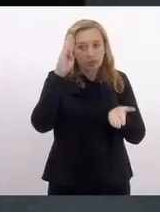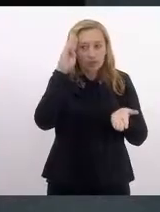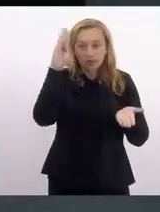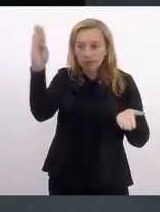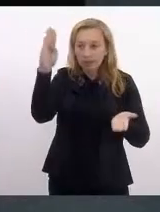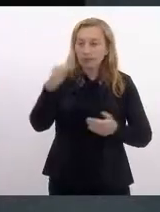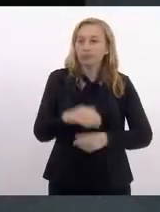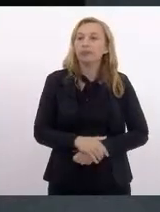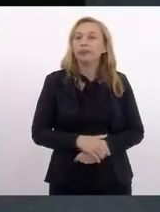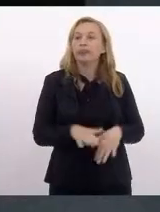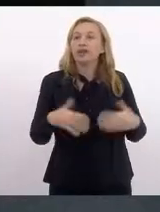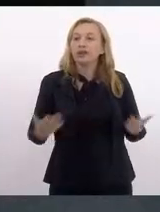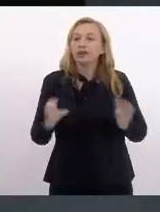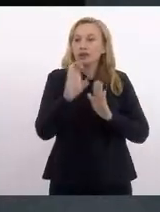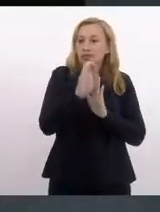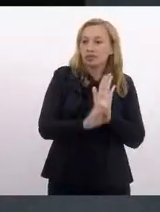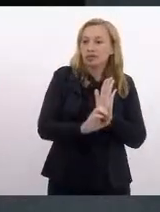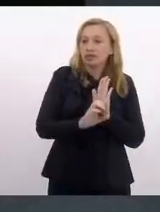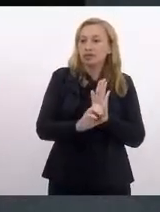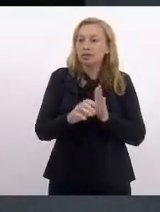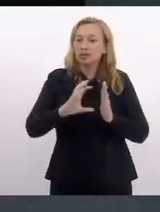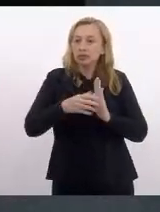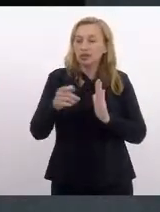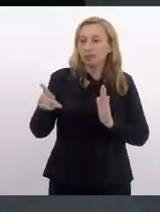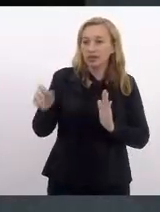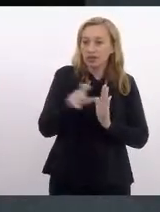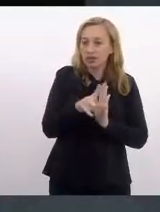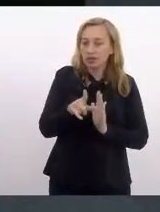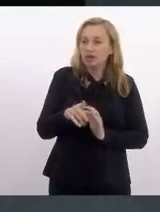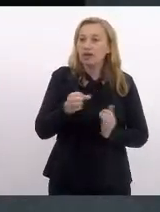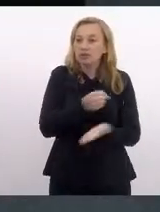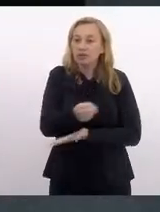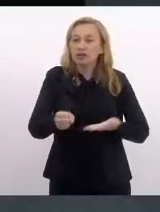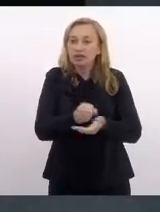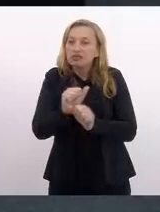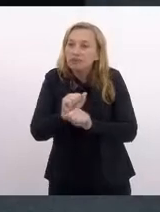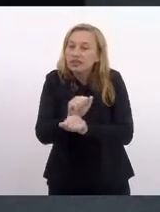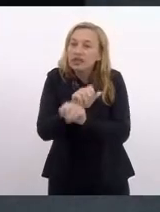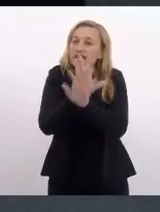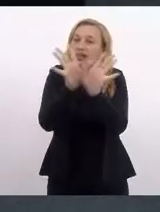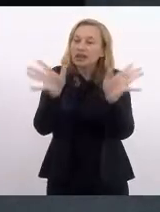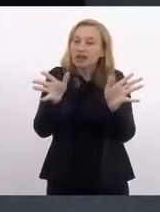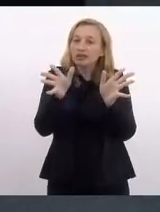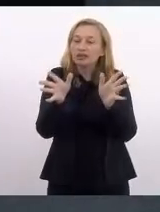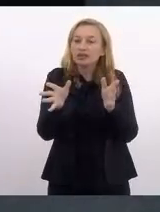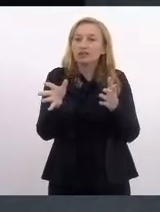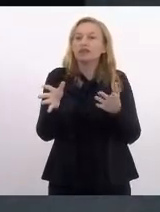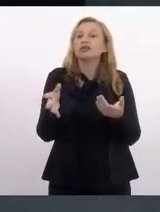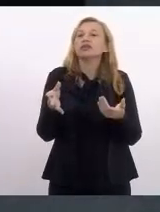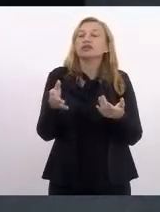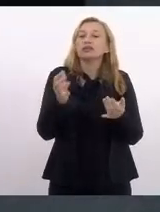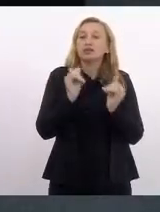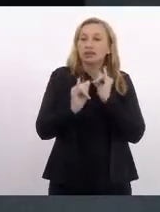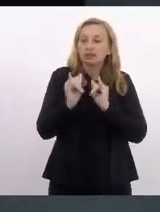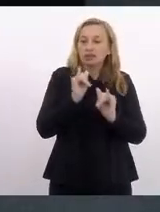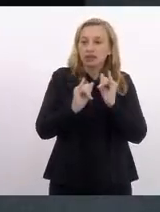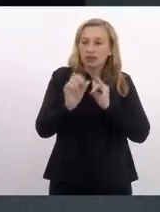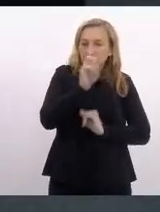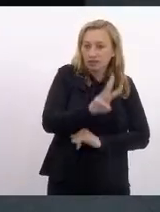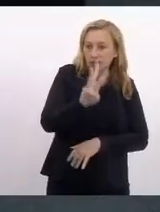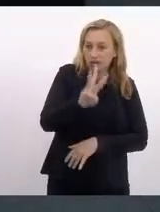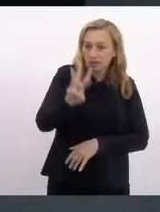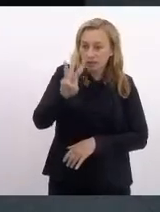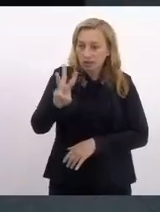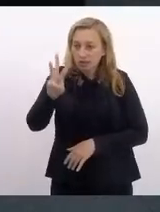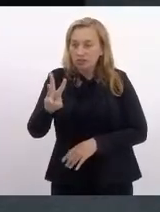fundamental então a emenda do PSOL era basicamente para ter transparência publicação no portal sobre as